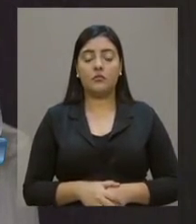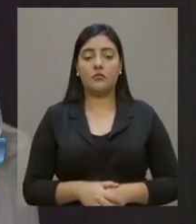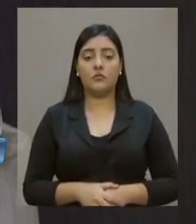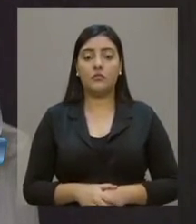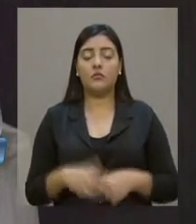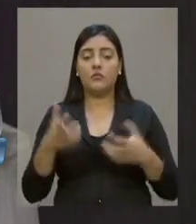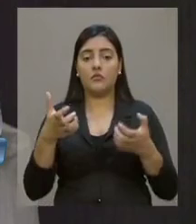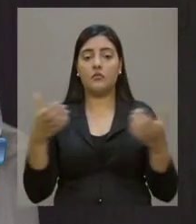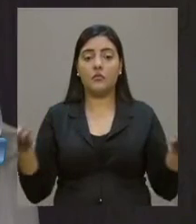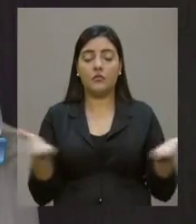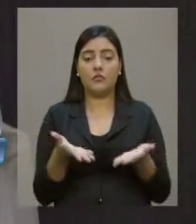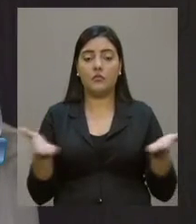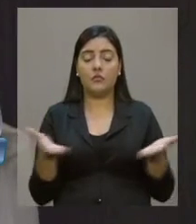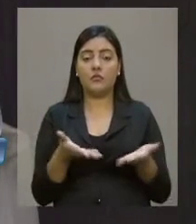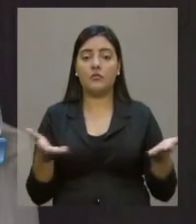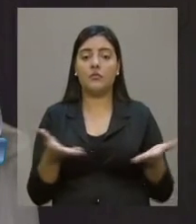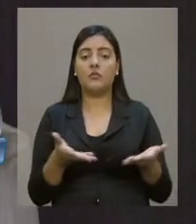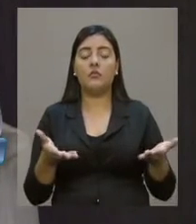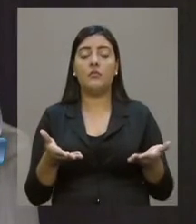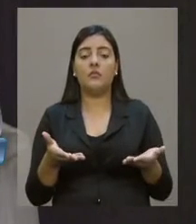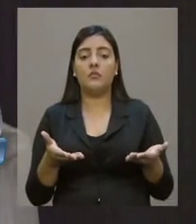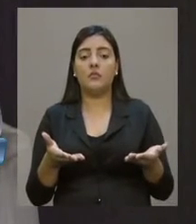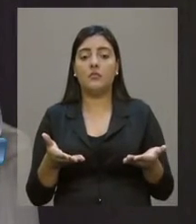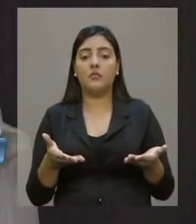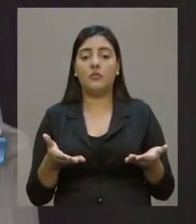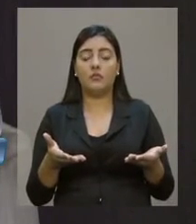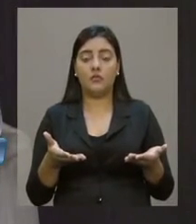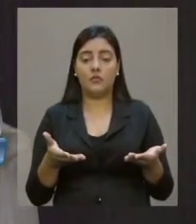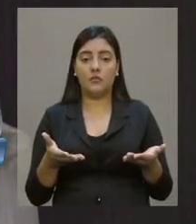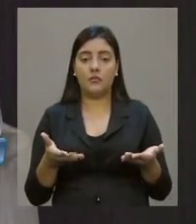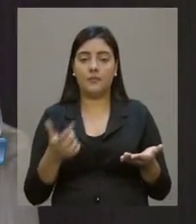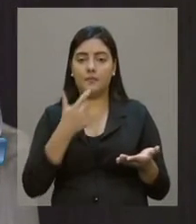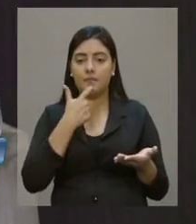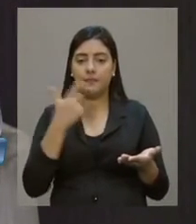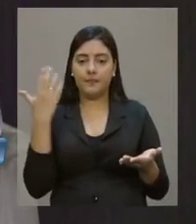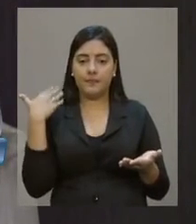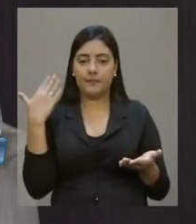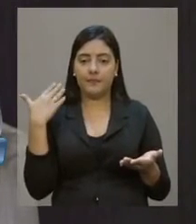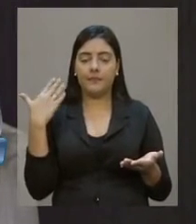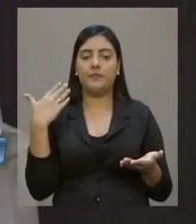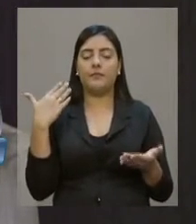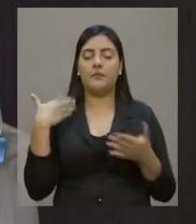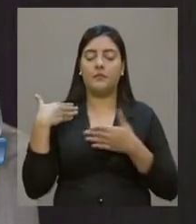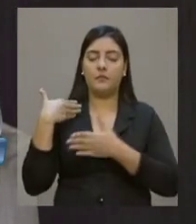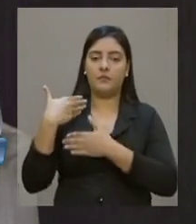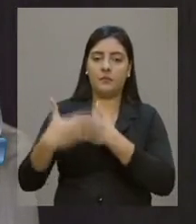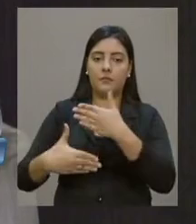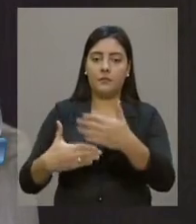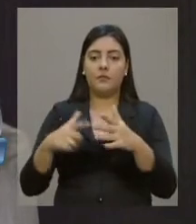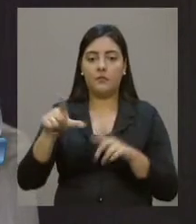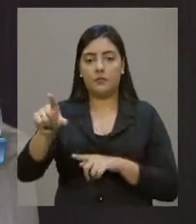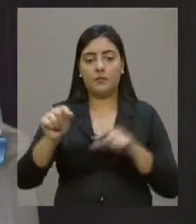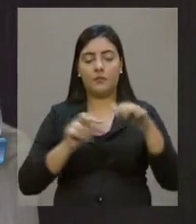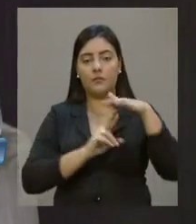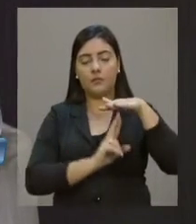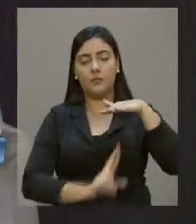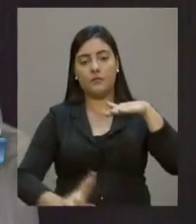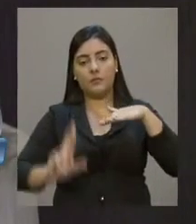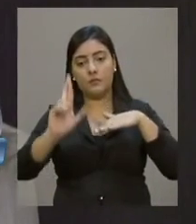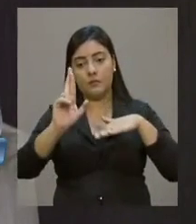brasileiro. Eu quero dizer sobre tudo isso, que há pouco passou pelo processo de escolha do seu